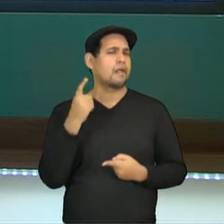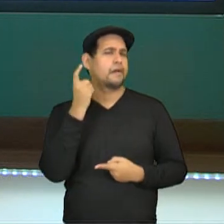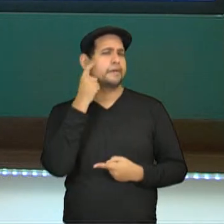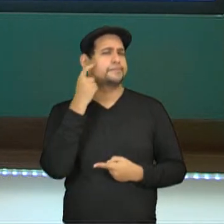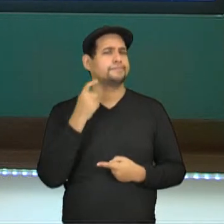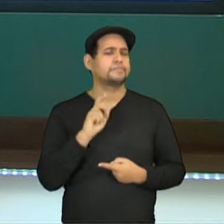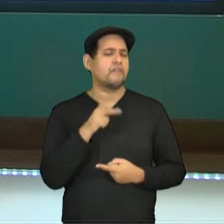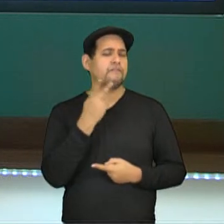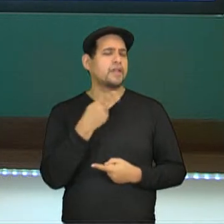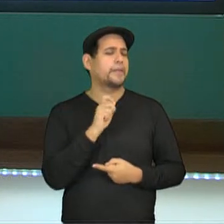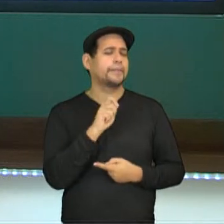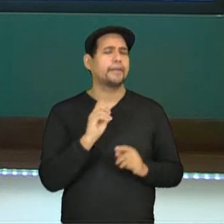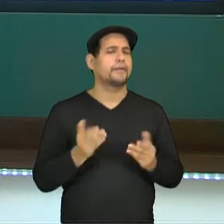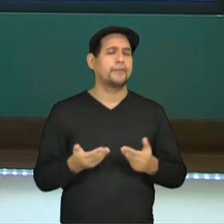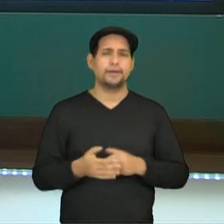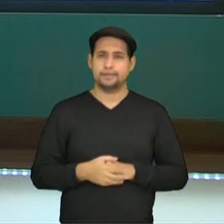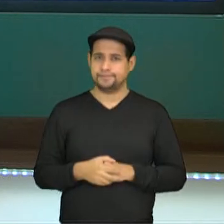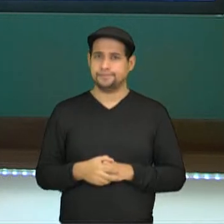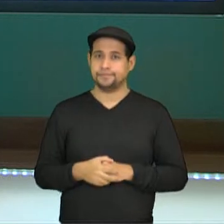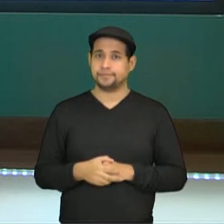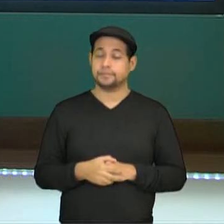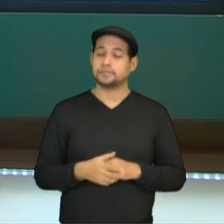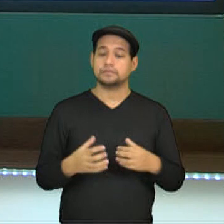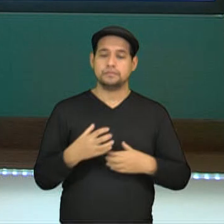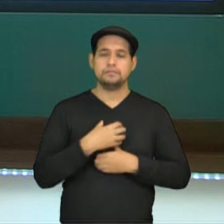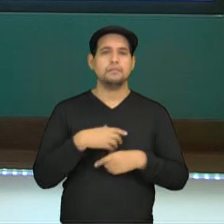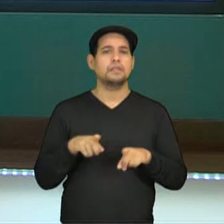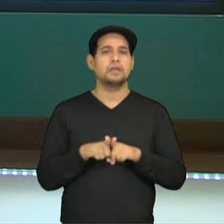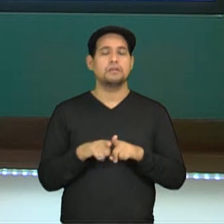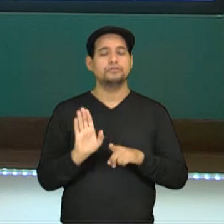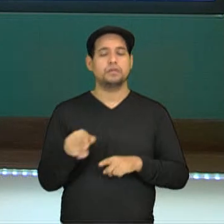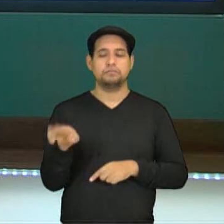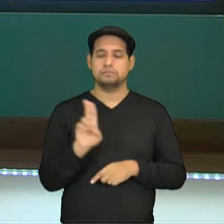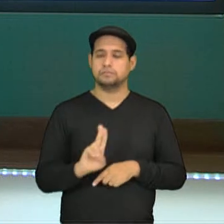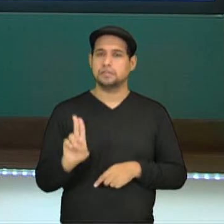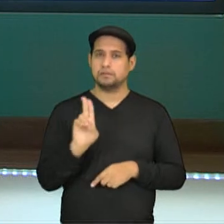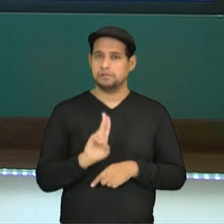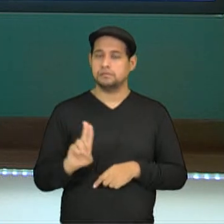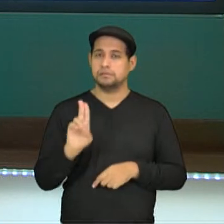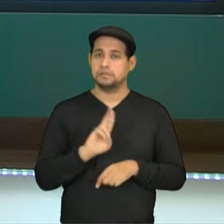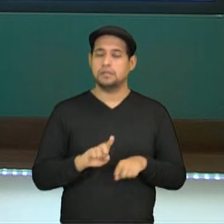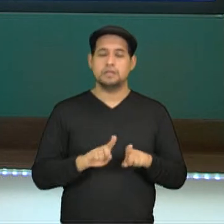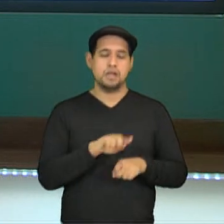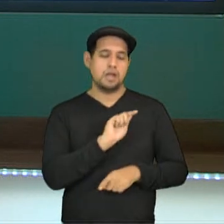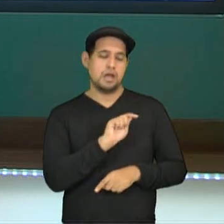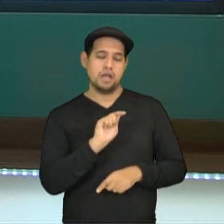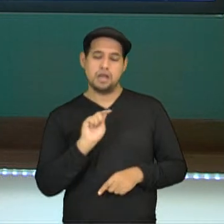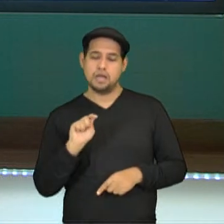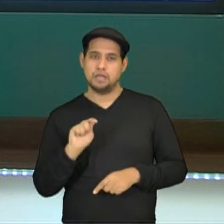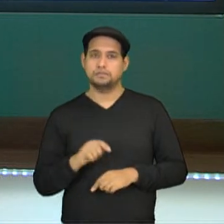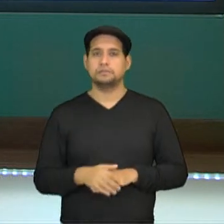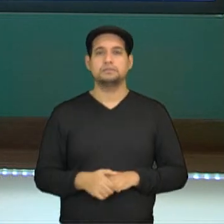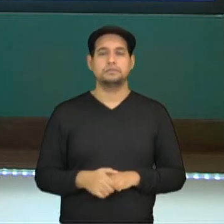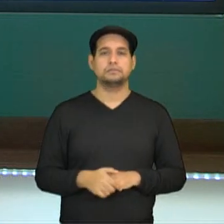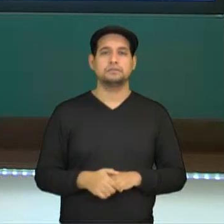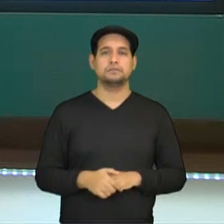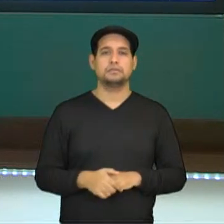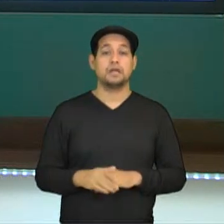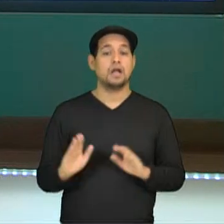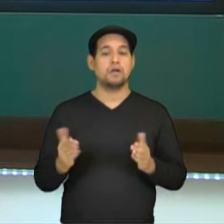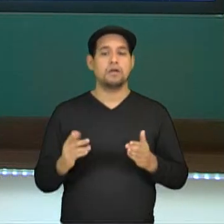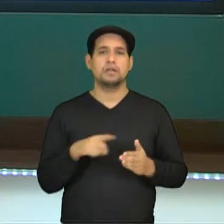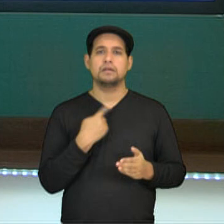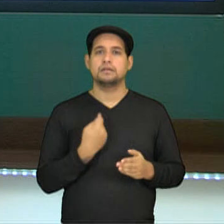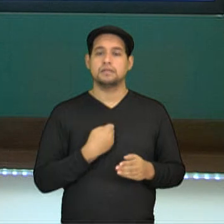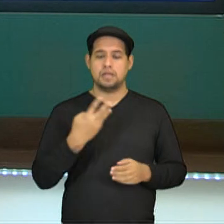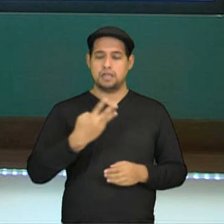será que ele vai dizer agora? Né? Então, nesse sentido que foram utilizadas aqui as reticências, certo? E vamos agora